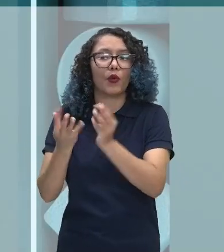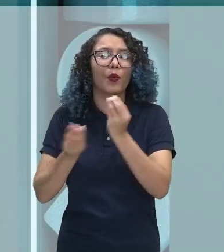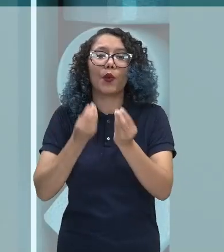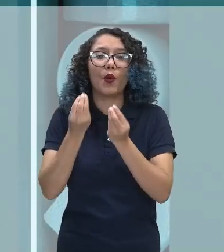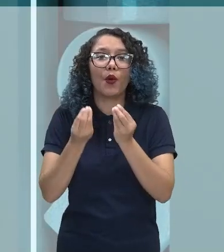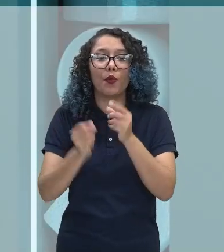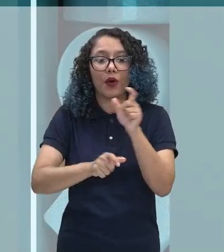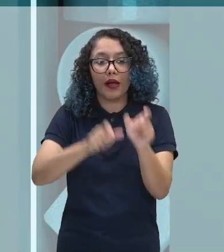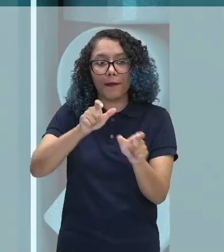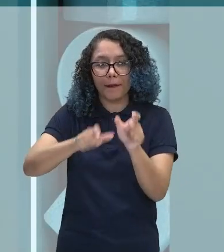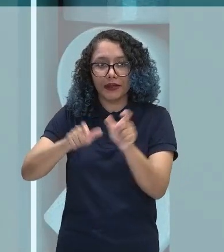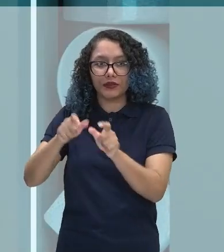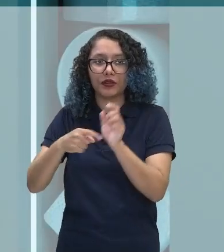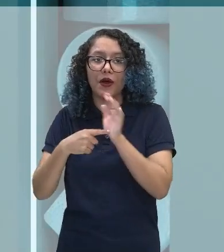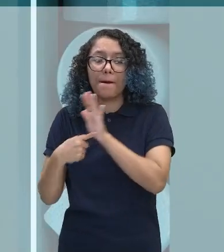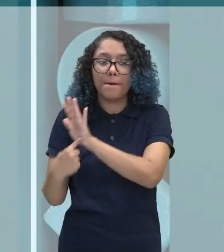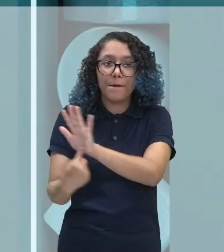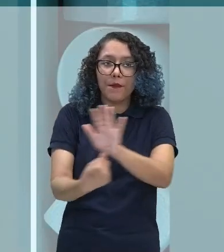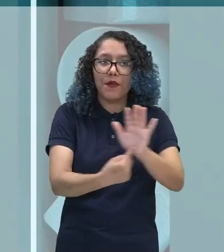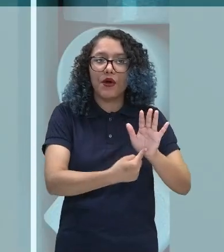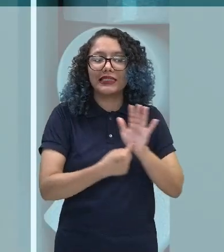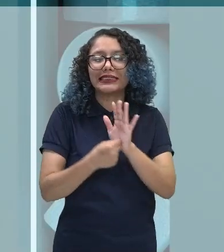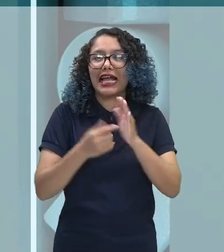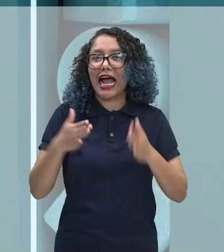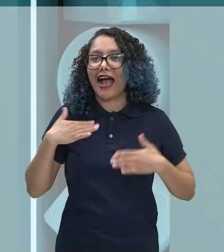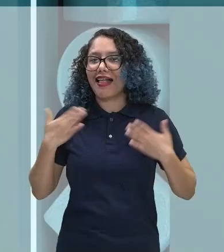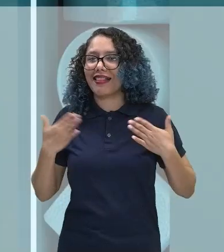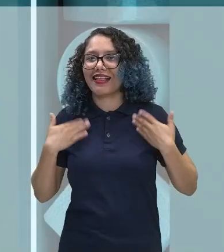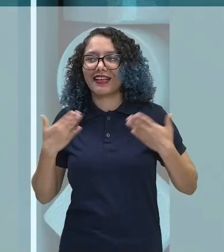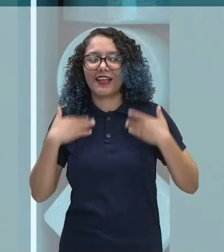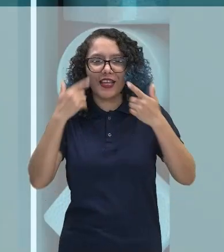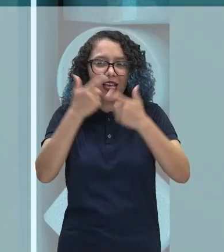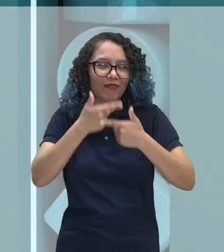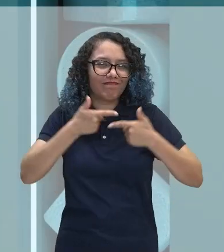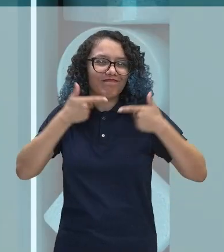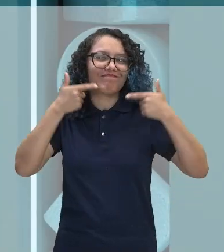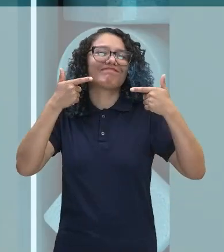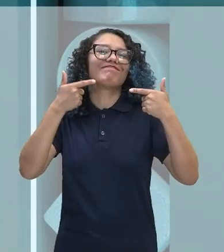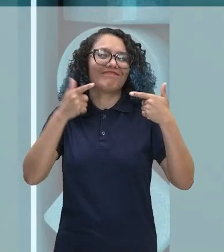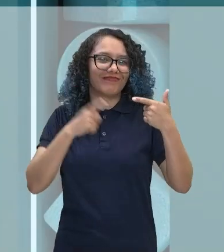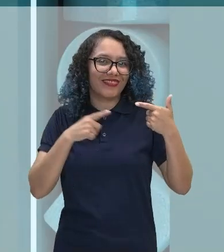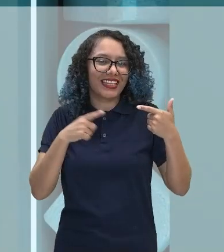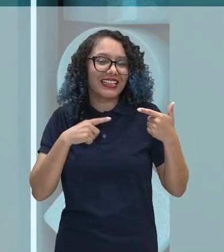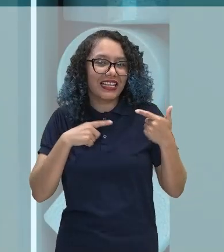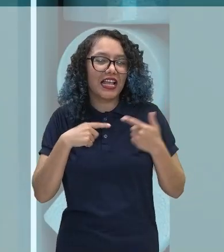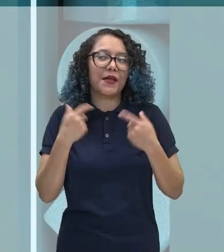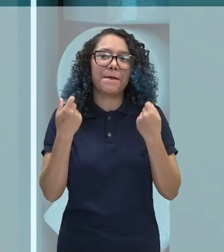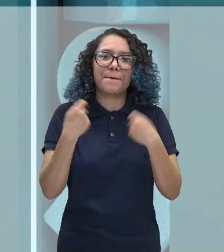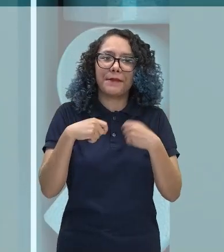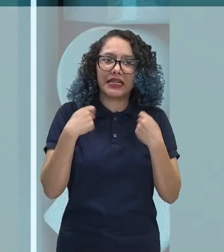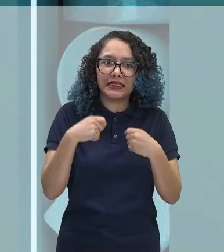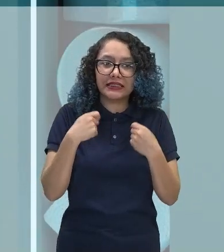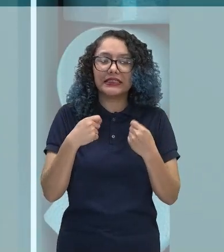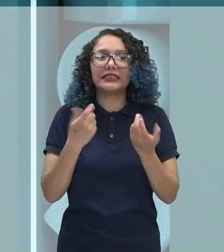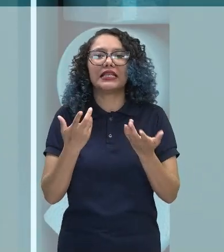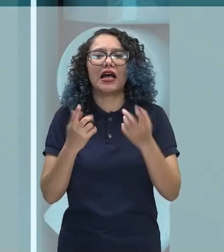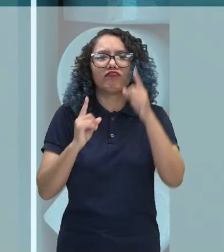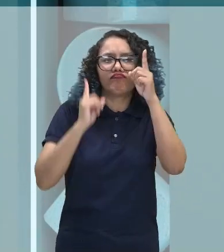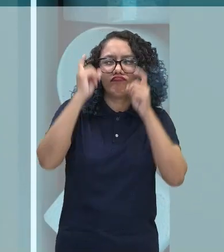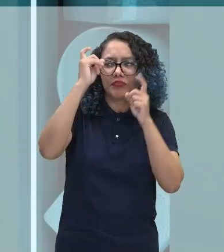brincantes, eles transmitem ali uma alegria, um sorriso no rosto. Então, tem que ter essa